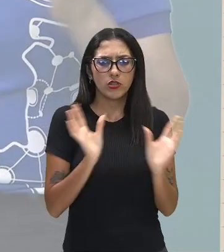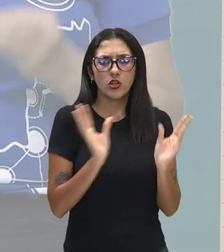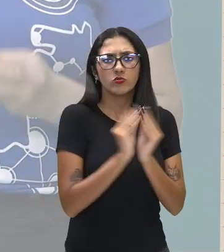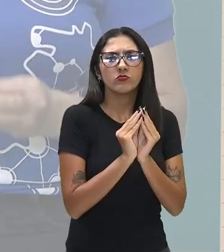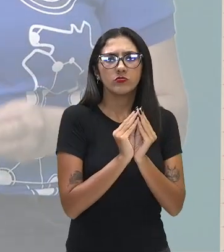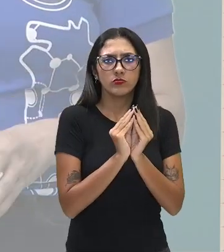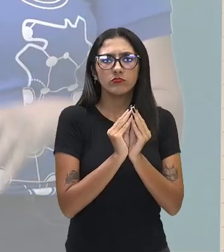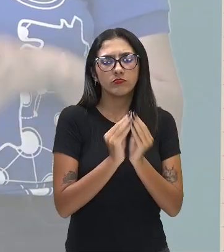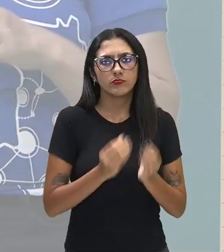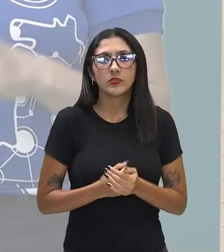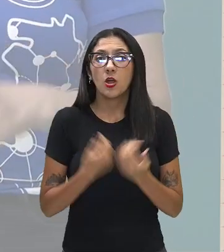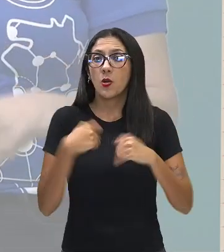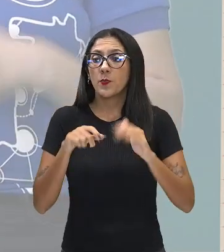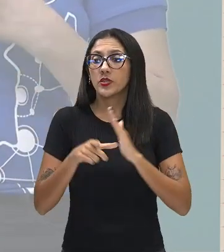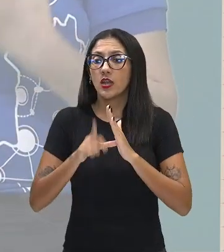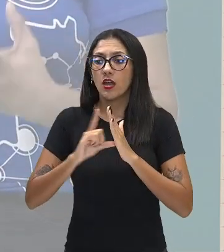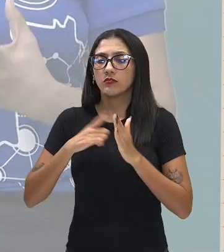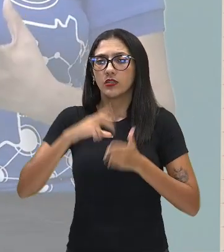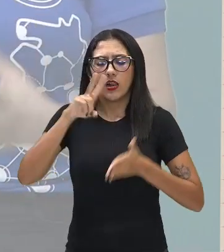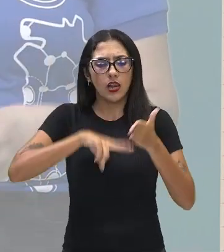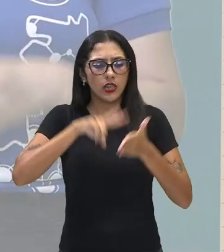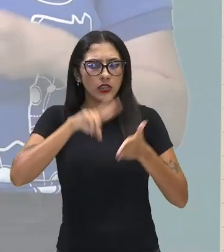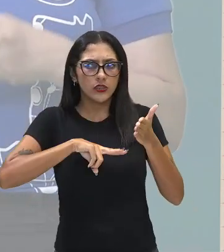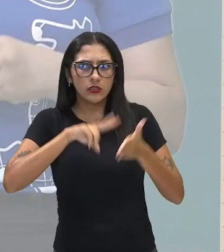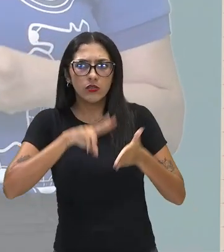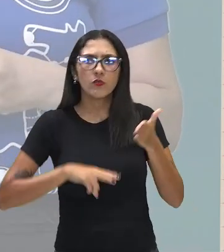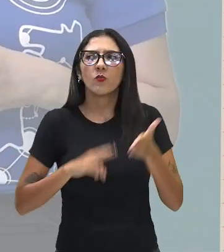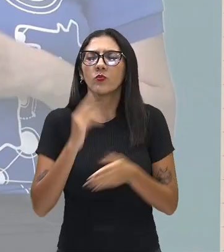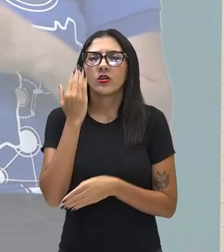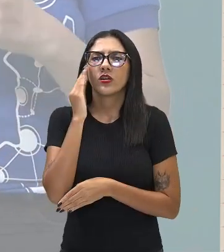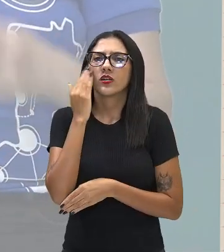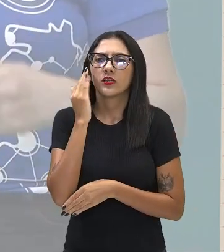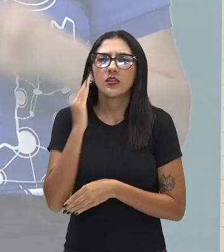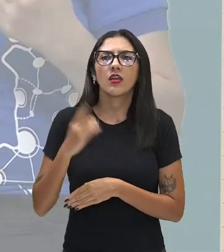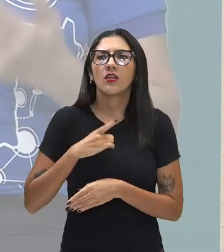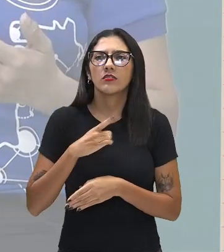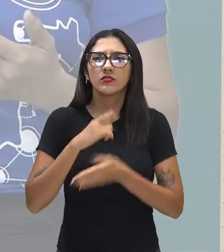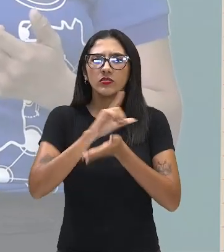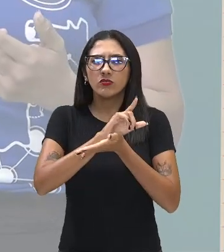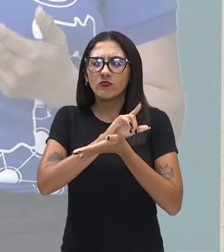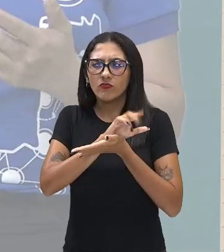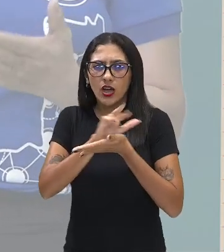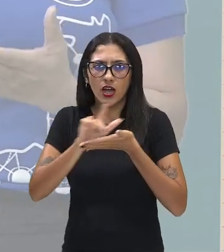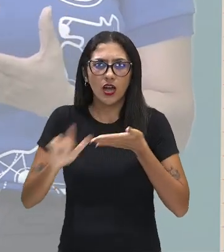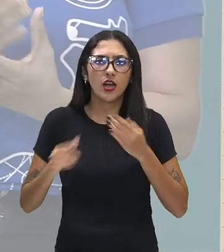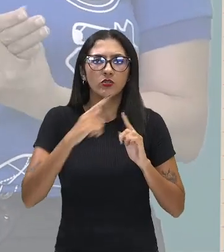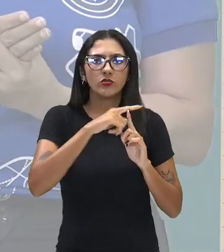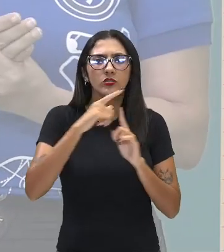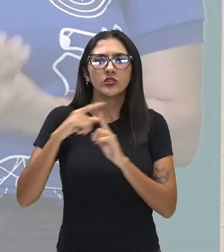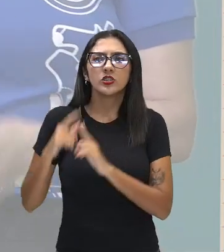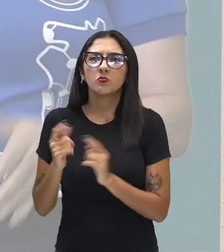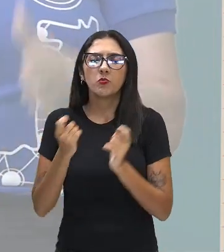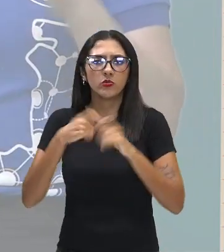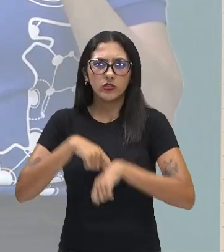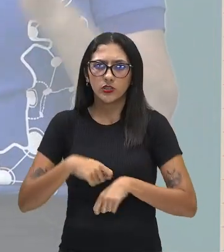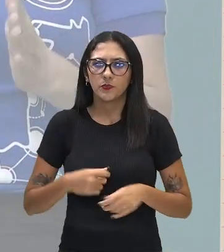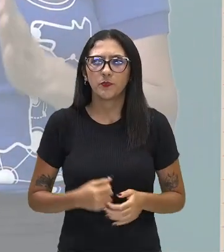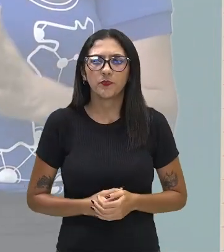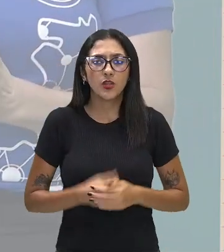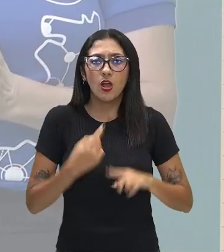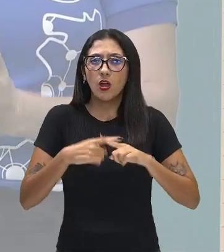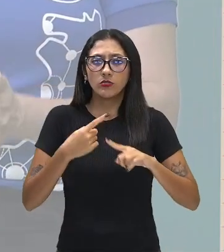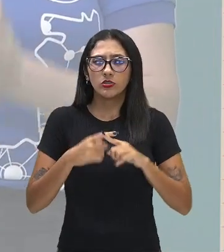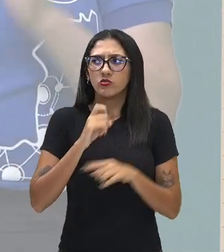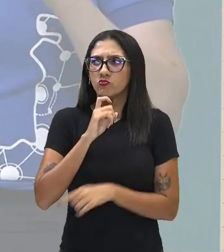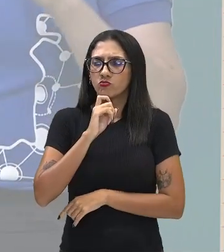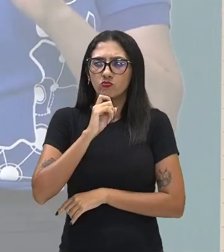que ler, vou ter que me inteirar de várias situações, em várias fontes, porque eu não vou poder ficar